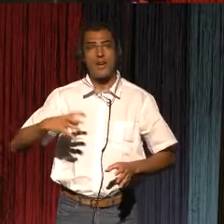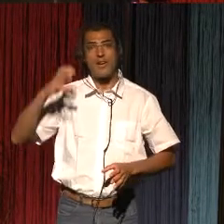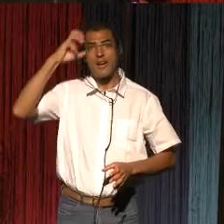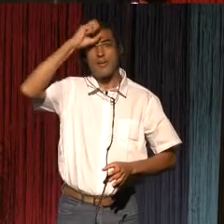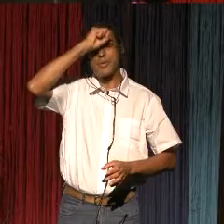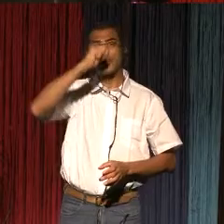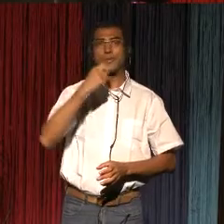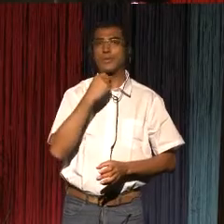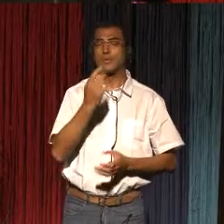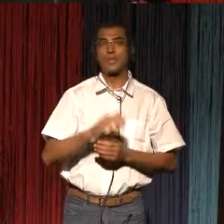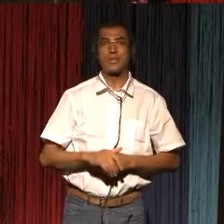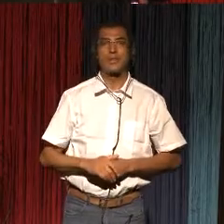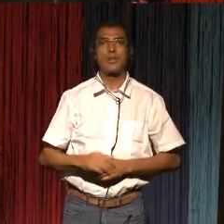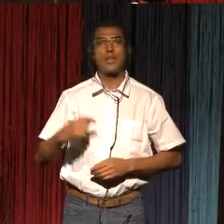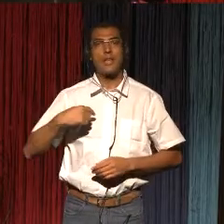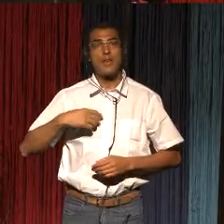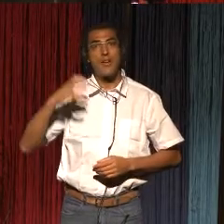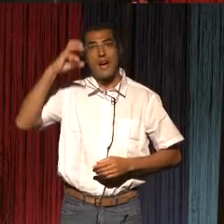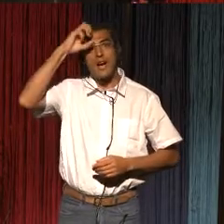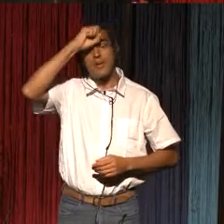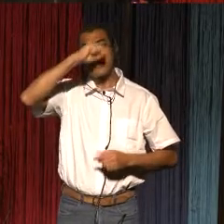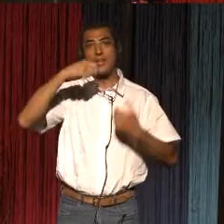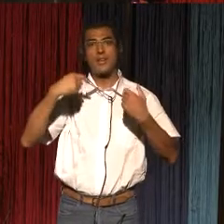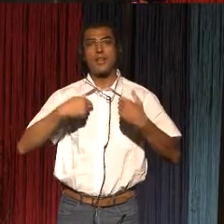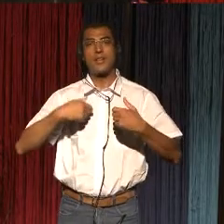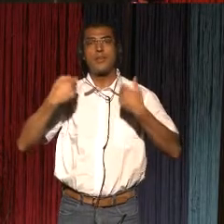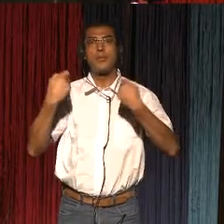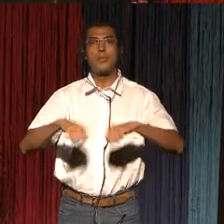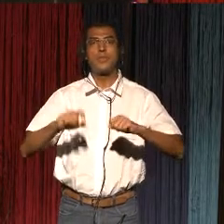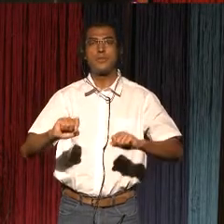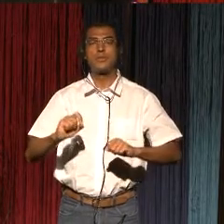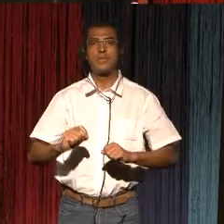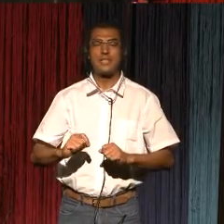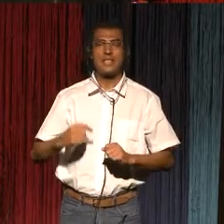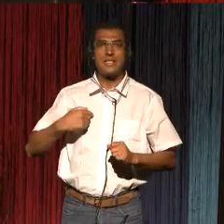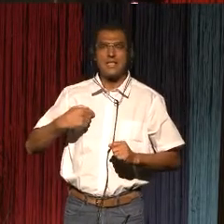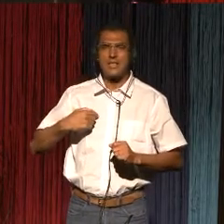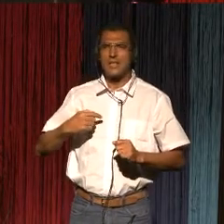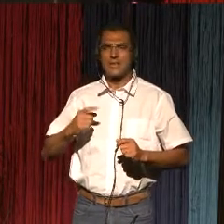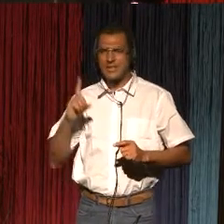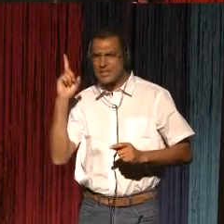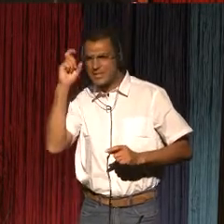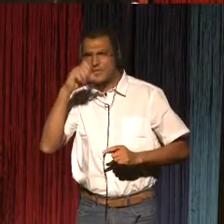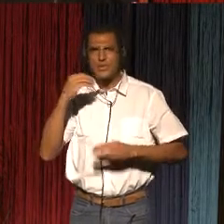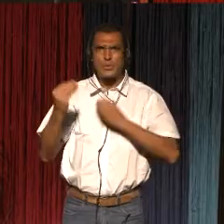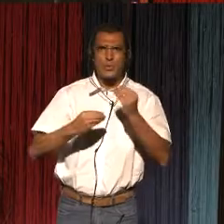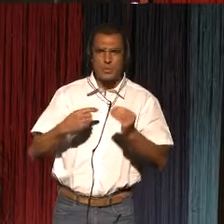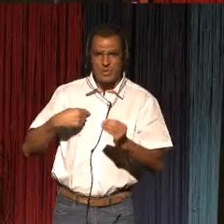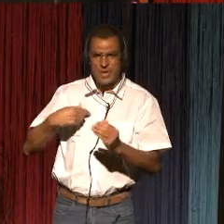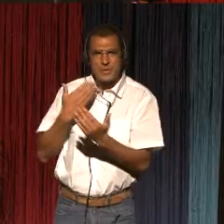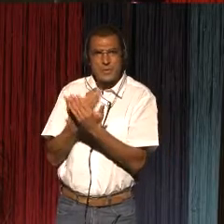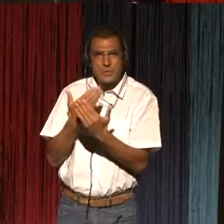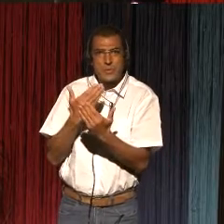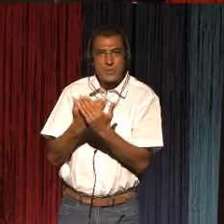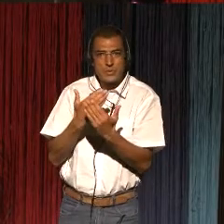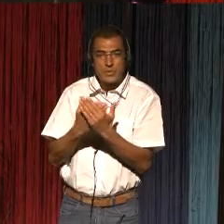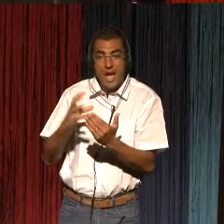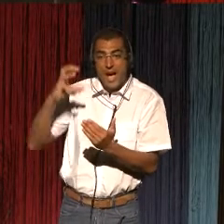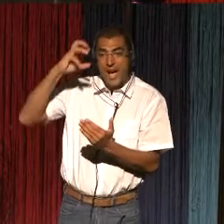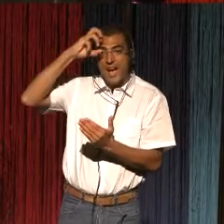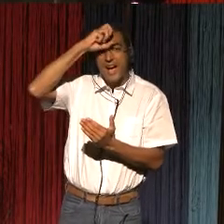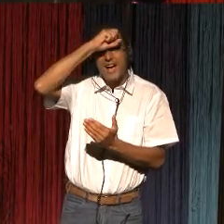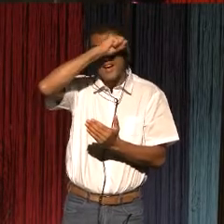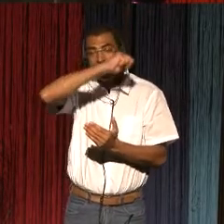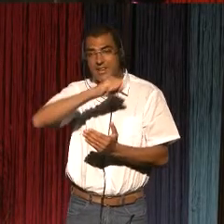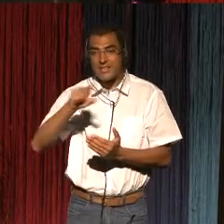gente aprende alguma coisa quando a gente precisa disso para resolver um problema. Se aquela informação não for